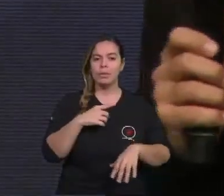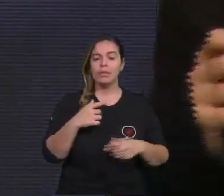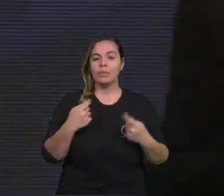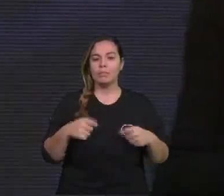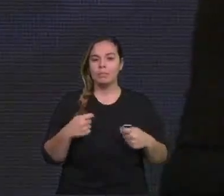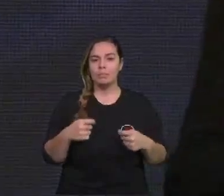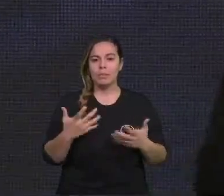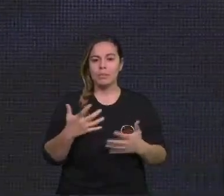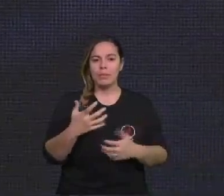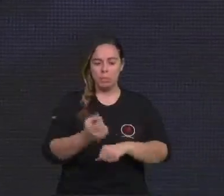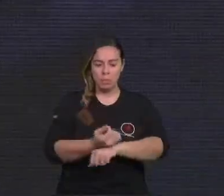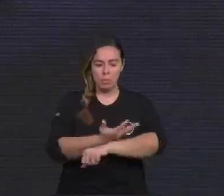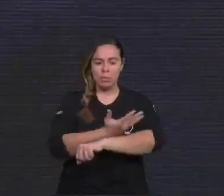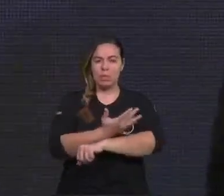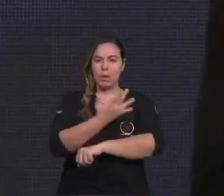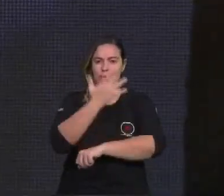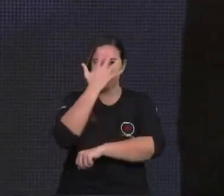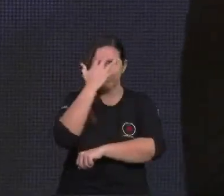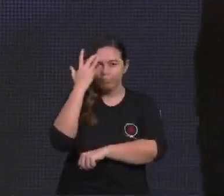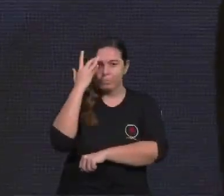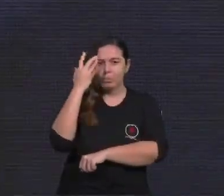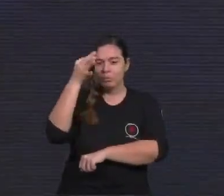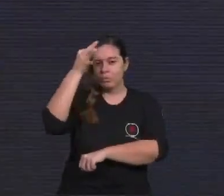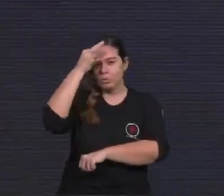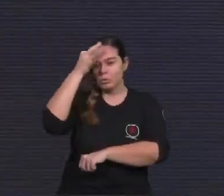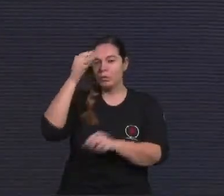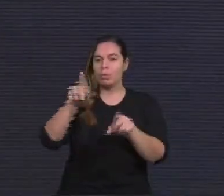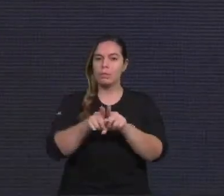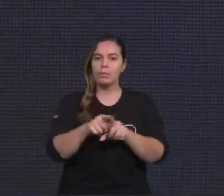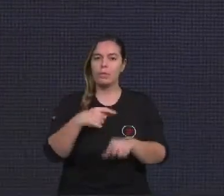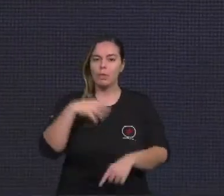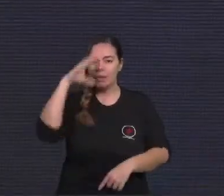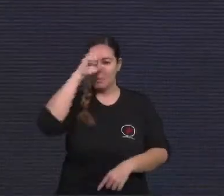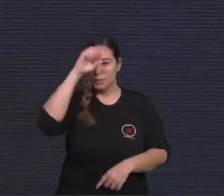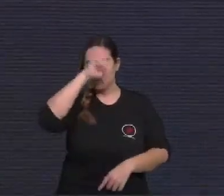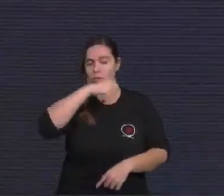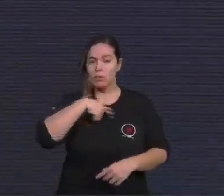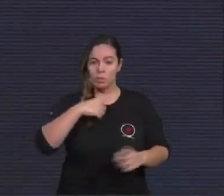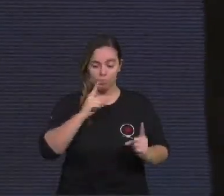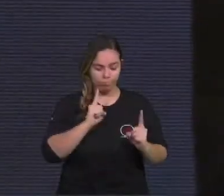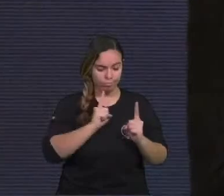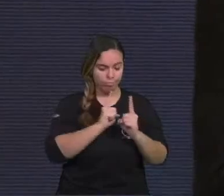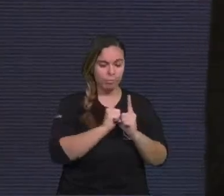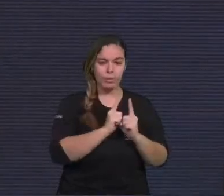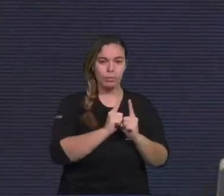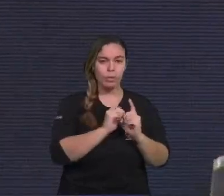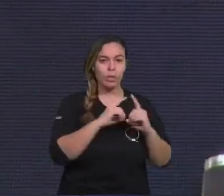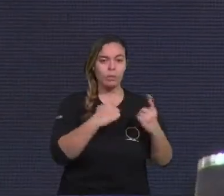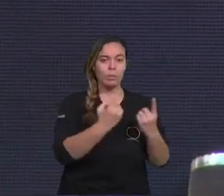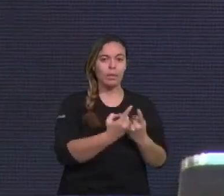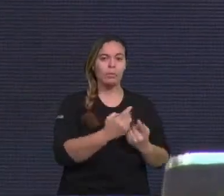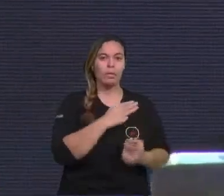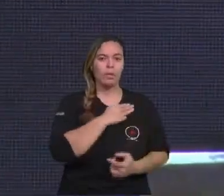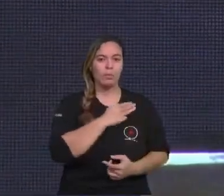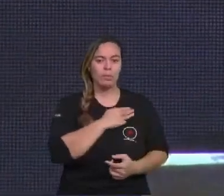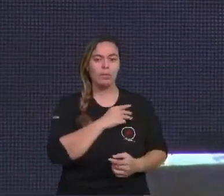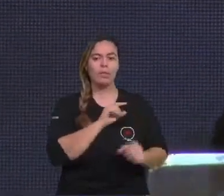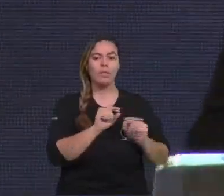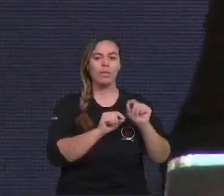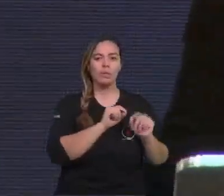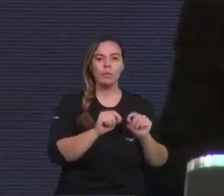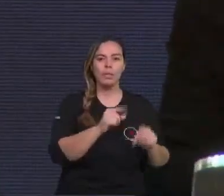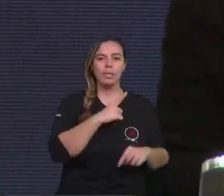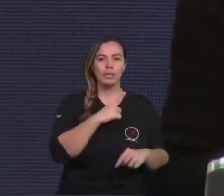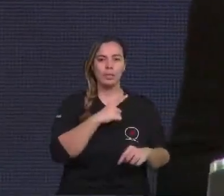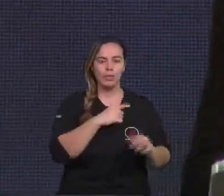sanidade emocional e espiritual, eu aprendi quando eu me aproximei de ministérios que tinham